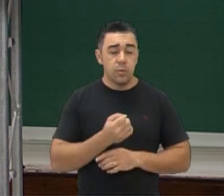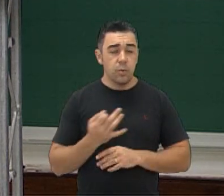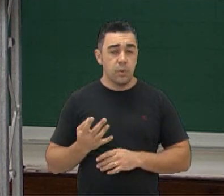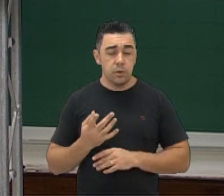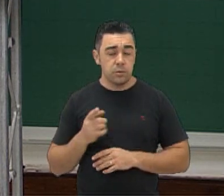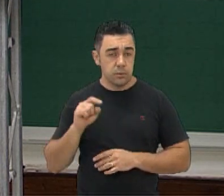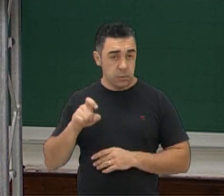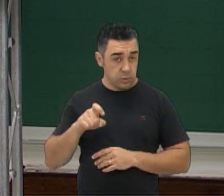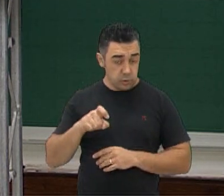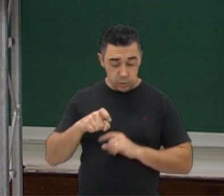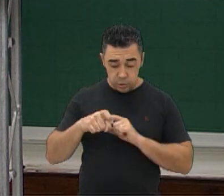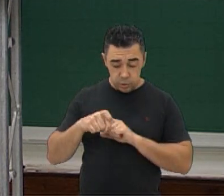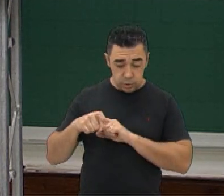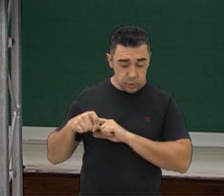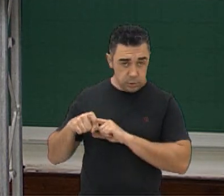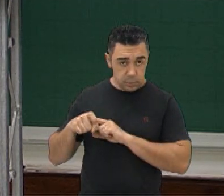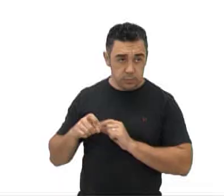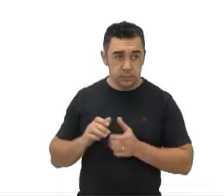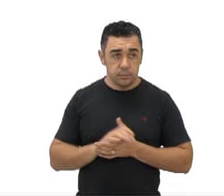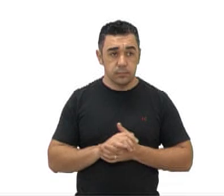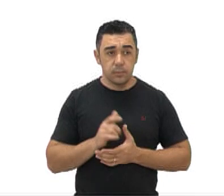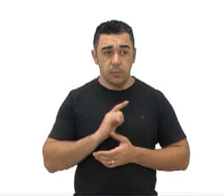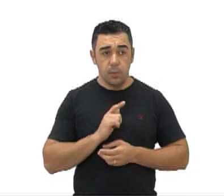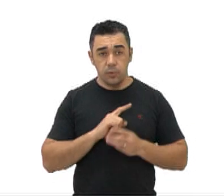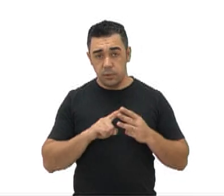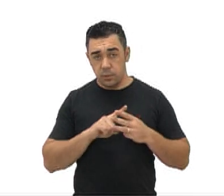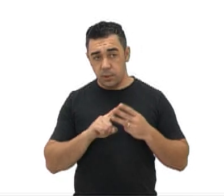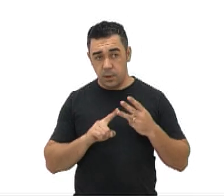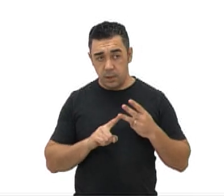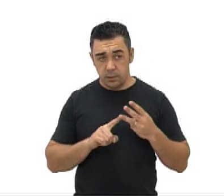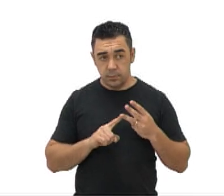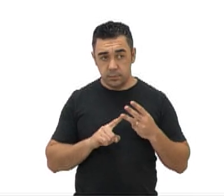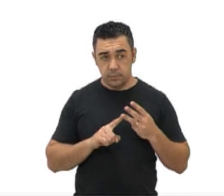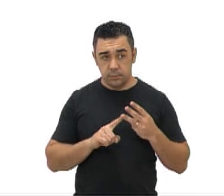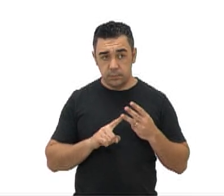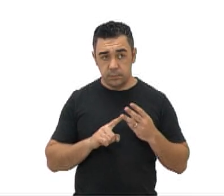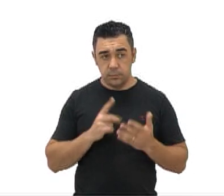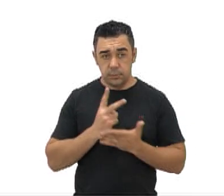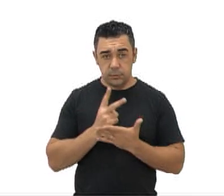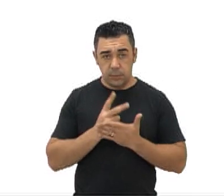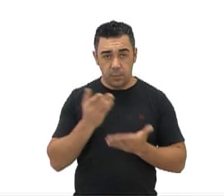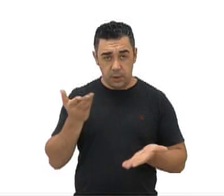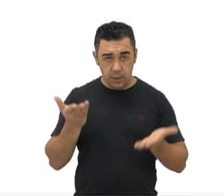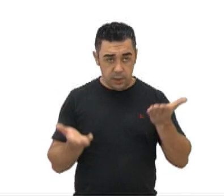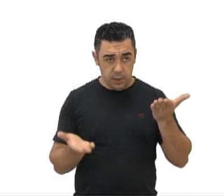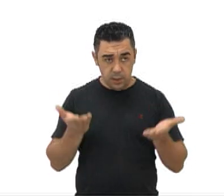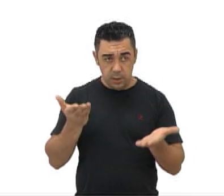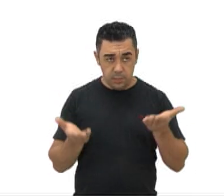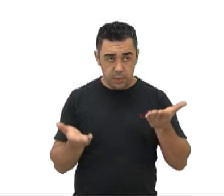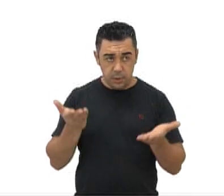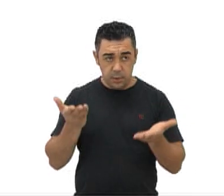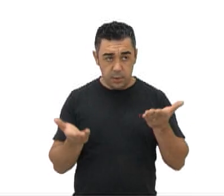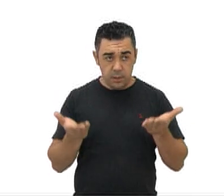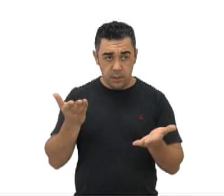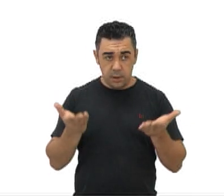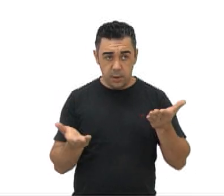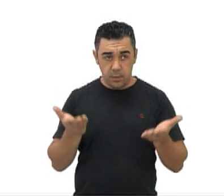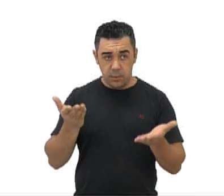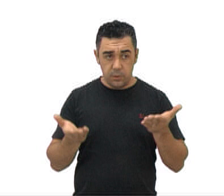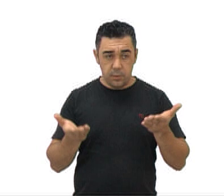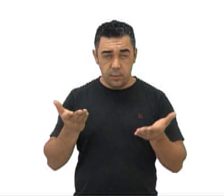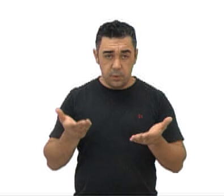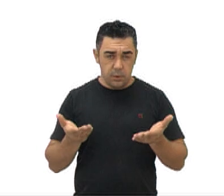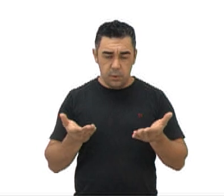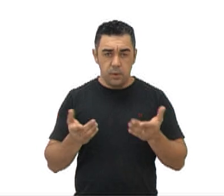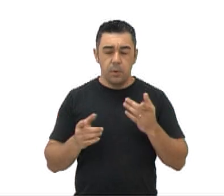X. Então, nós temos aqui 3 caixas, lembrando que tem sempre o equilíbrio entre os dois termos.